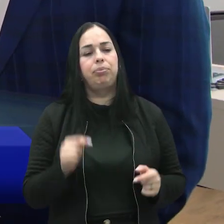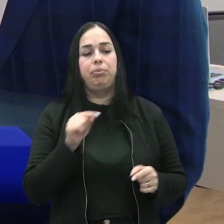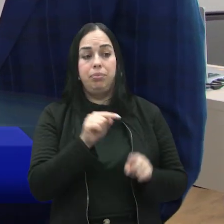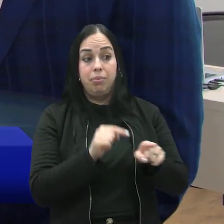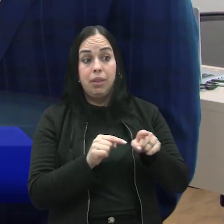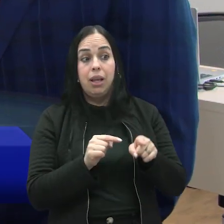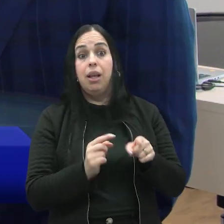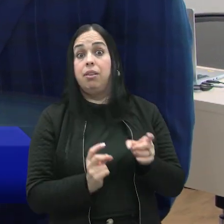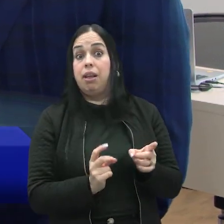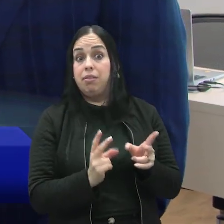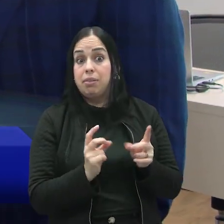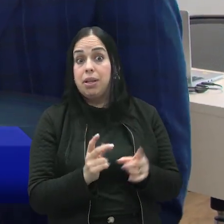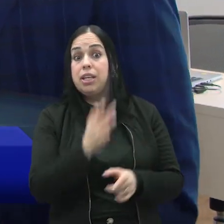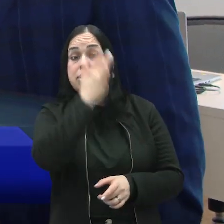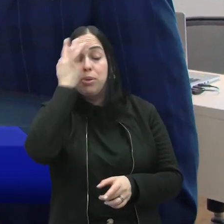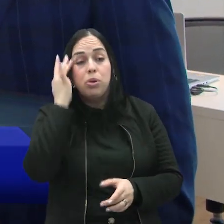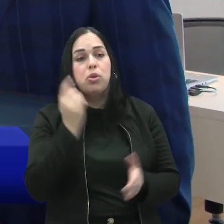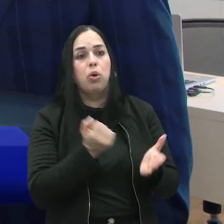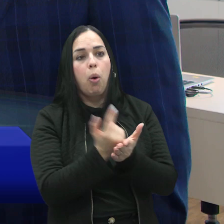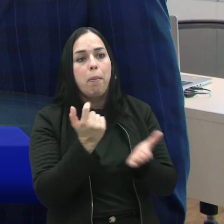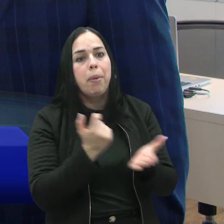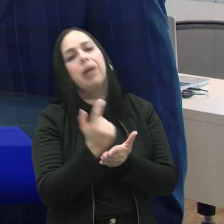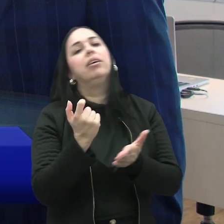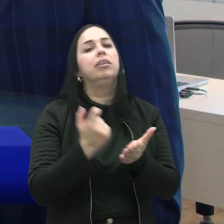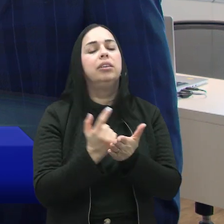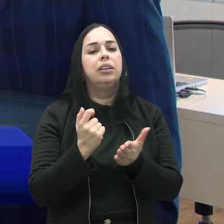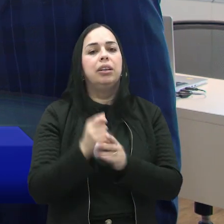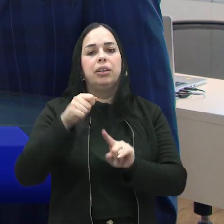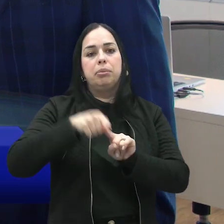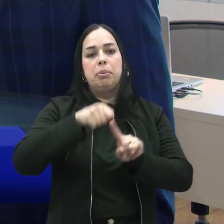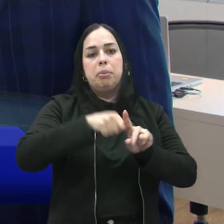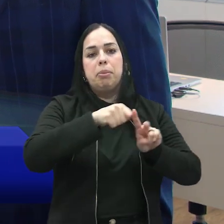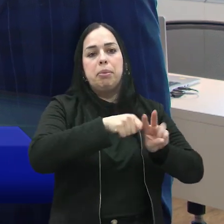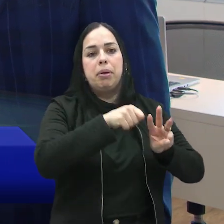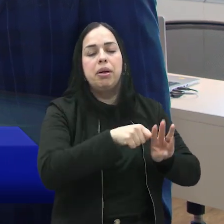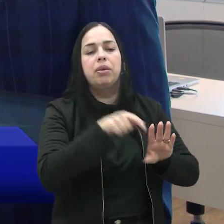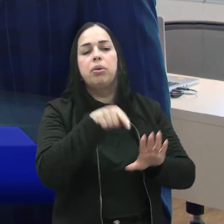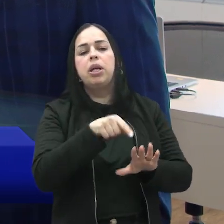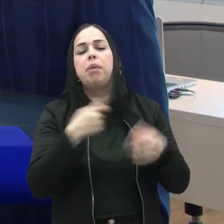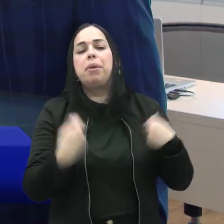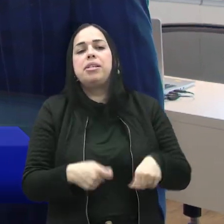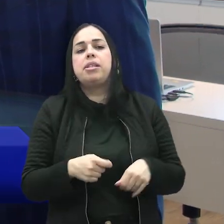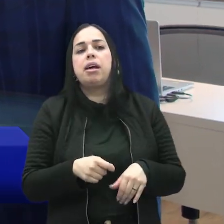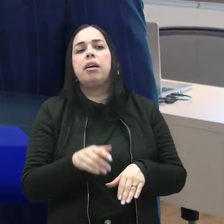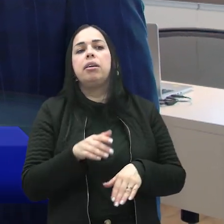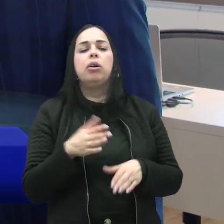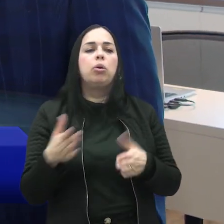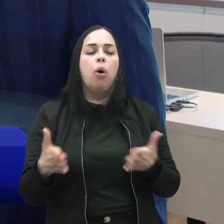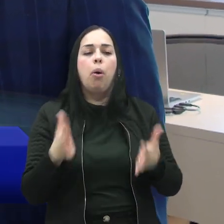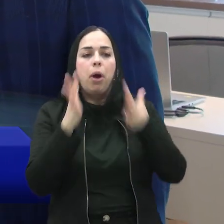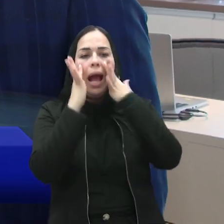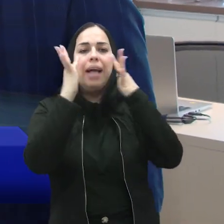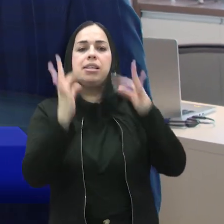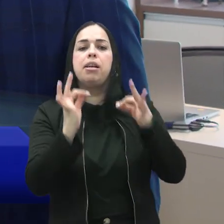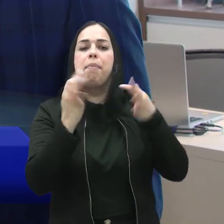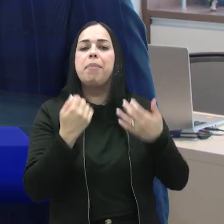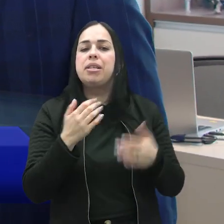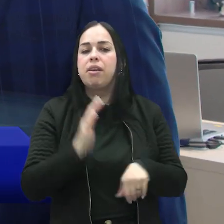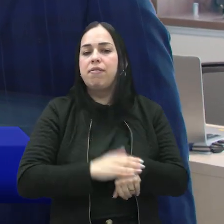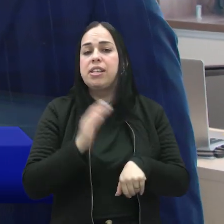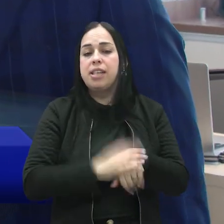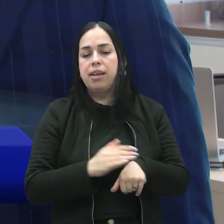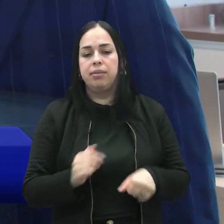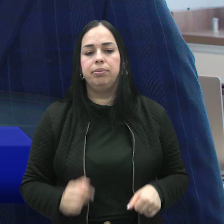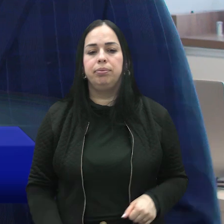aumento nas vendas dos imóveis e muita gente compra esses imóveis financiado, que cuidados legais quem vai financiar um imóvel